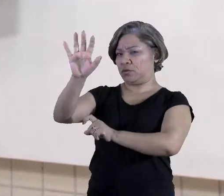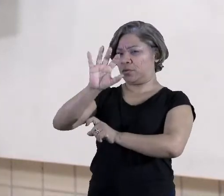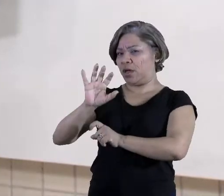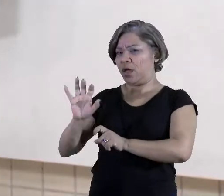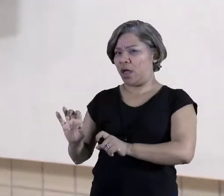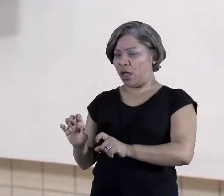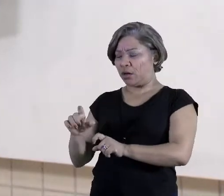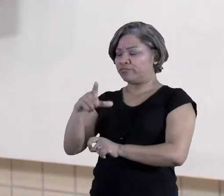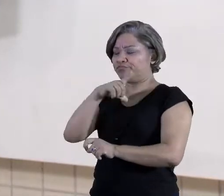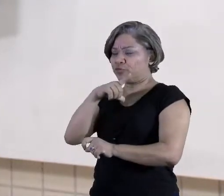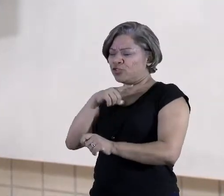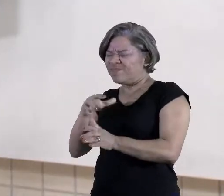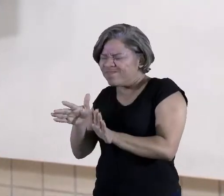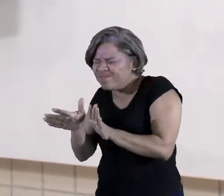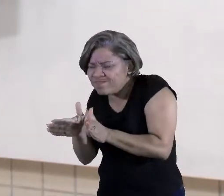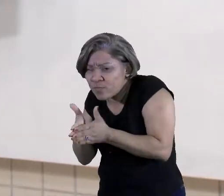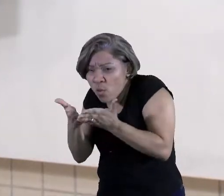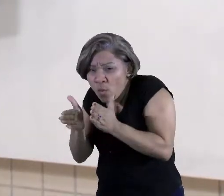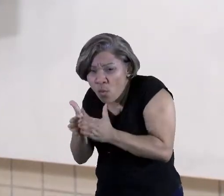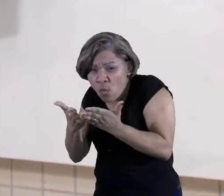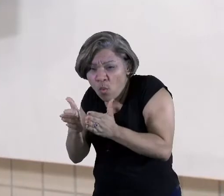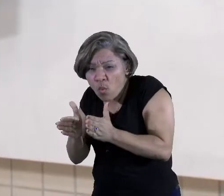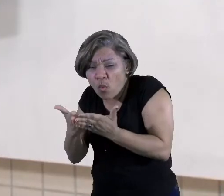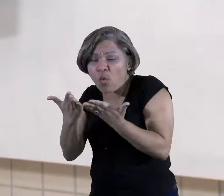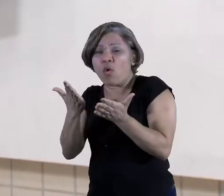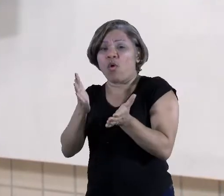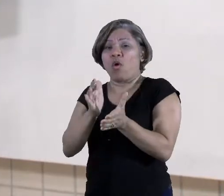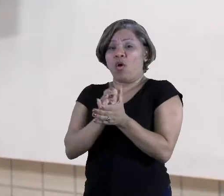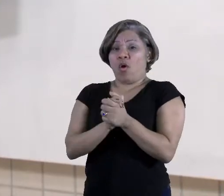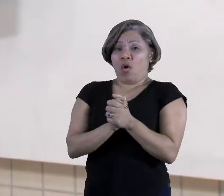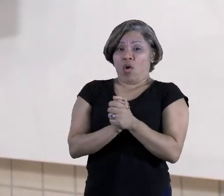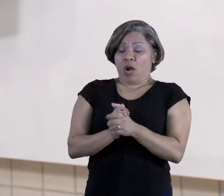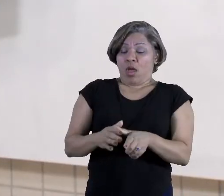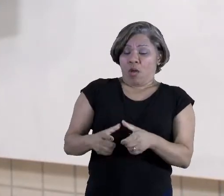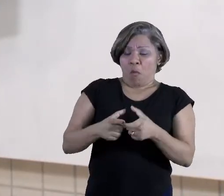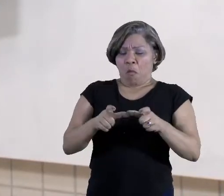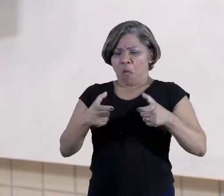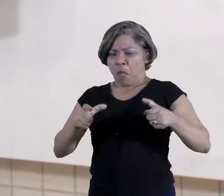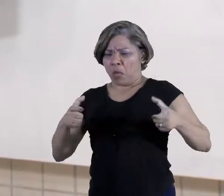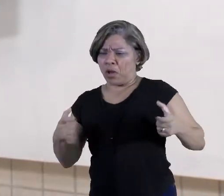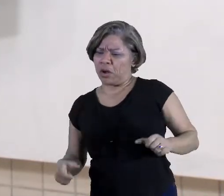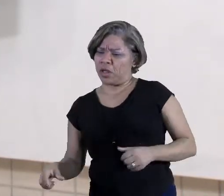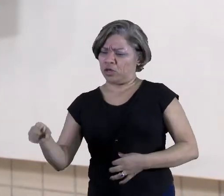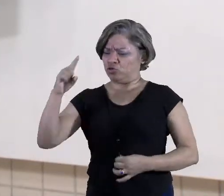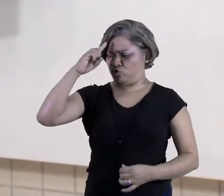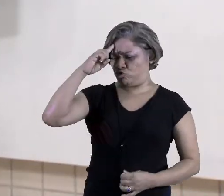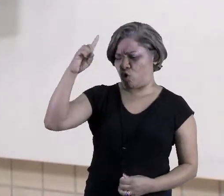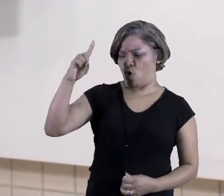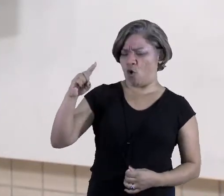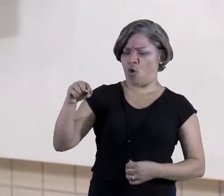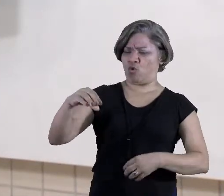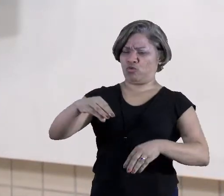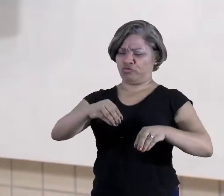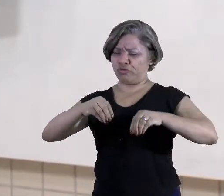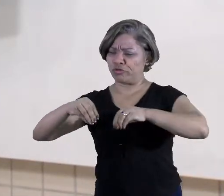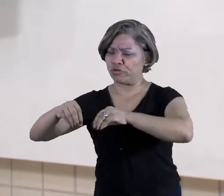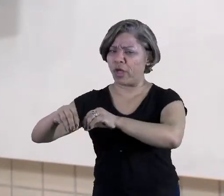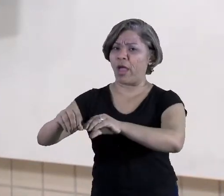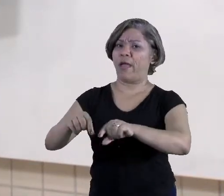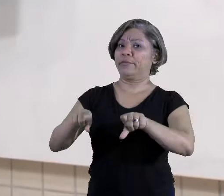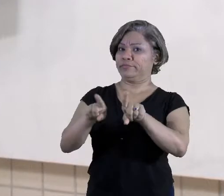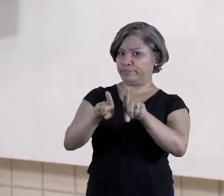pobreza. Os grandes proprietários de terras daquele período, eles também passavam por dificuldades